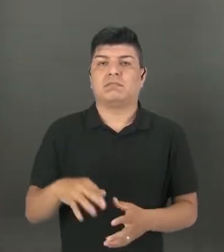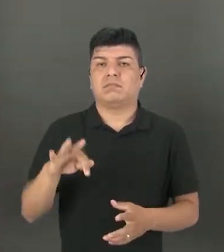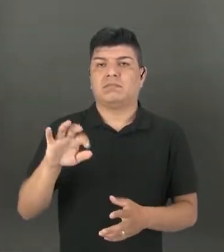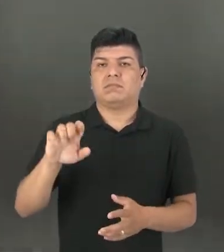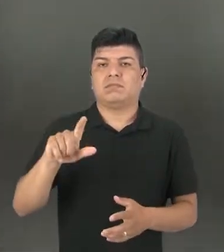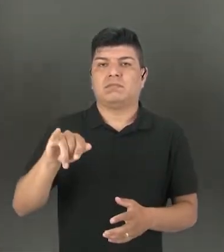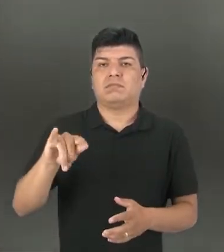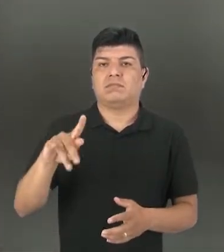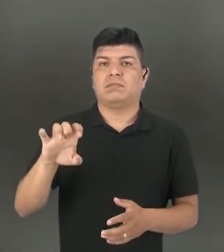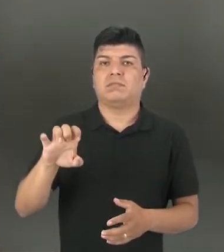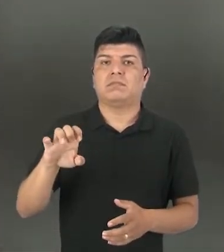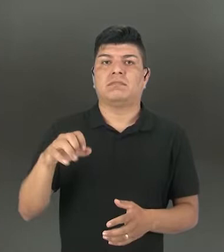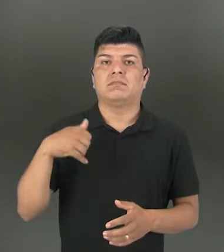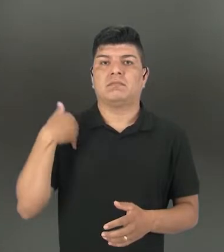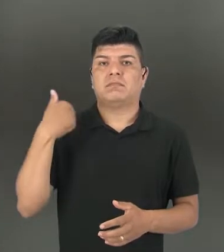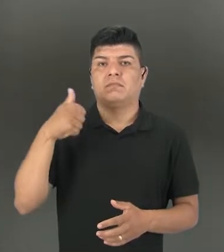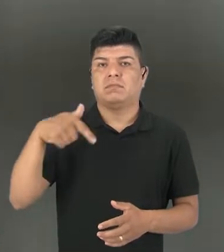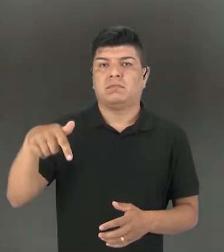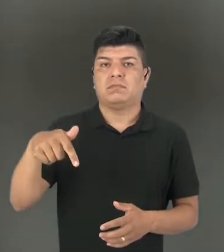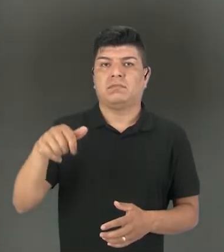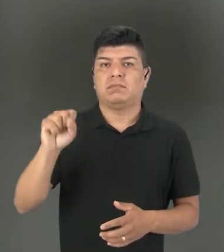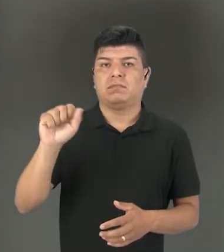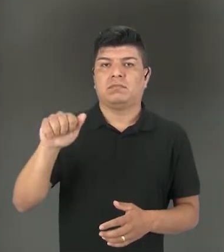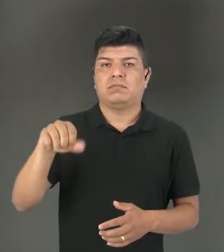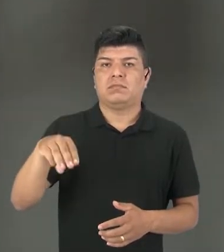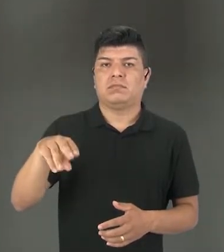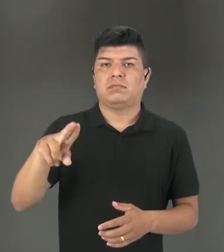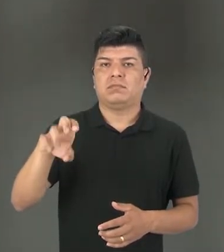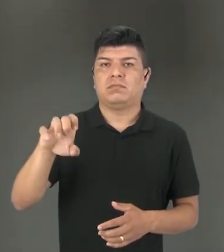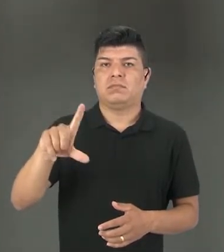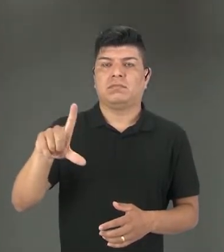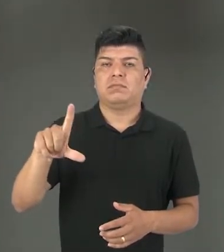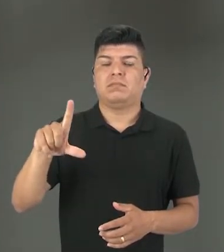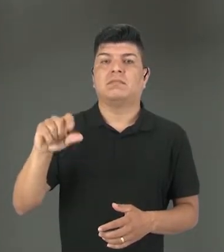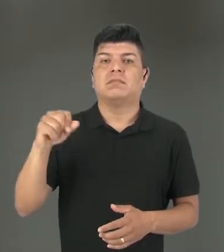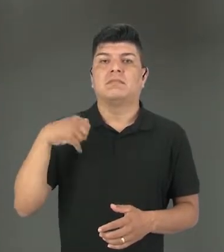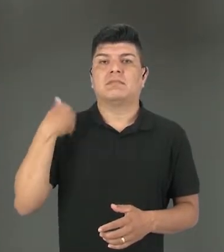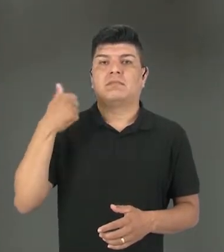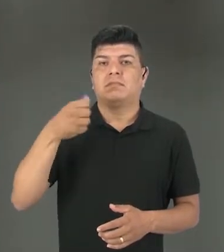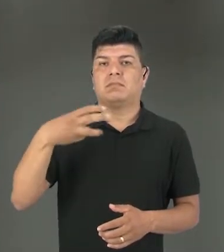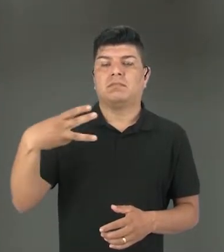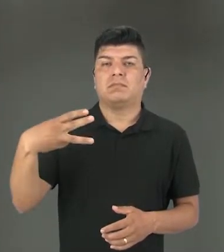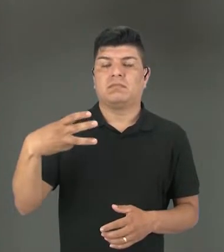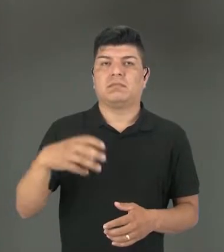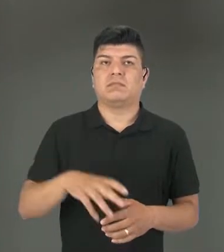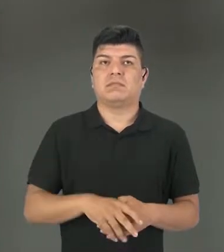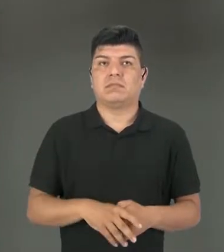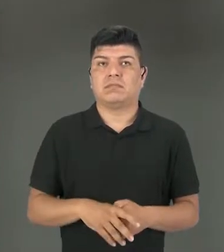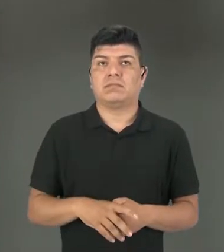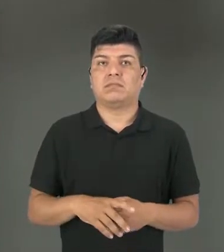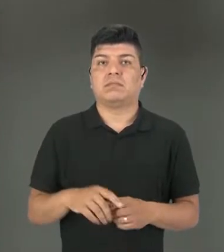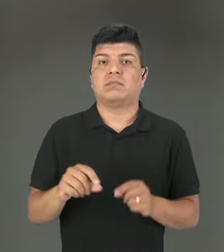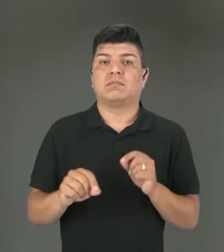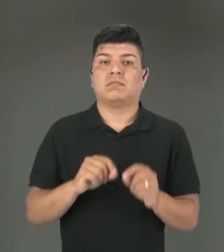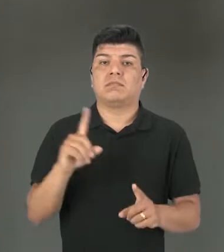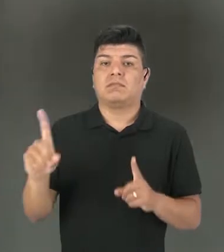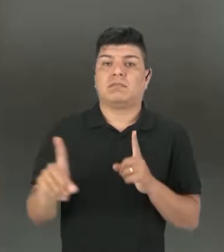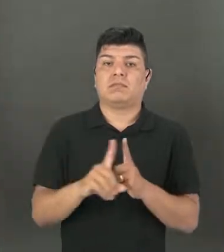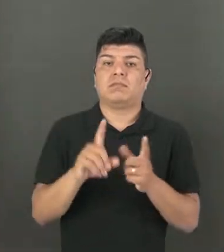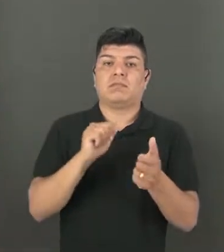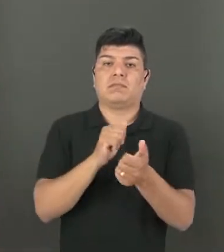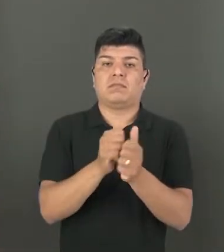Felipe Amorim, de 17 anos, e Samuel de Oliveira, de 13 anos, encontraram